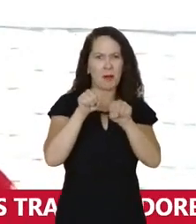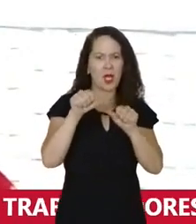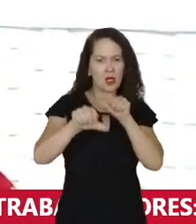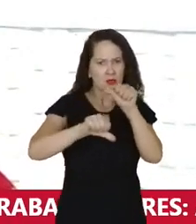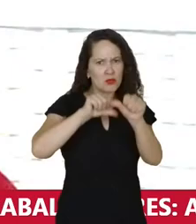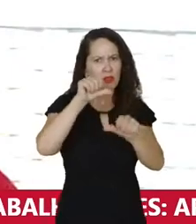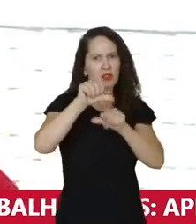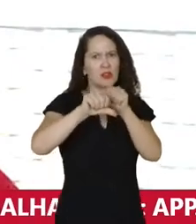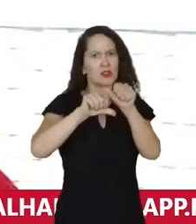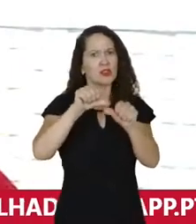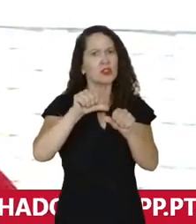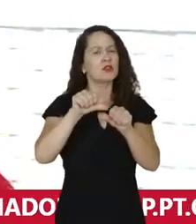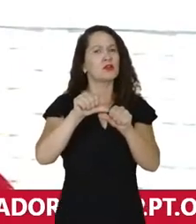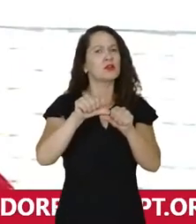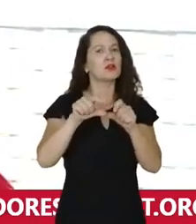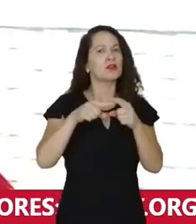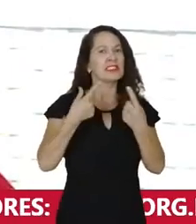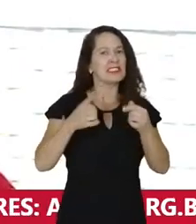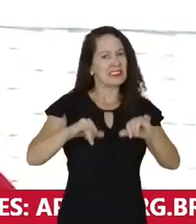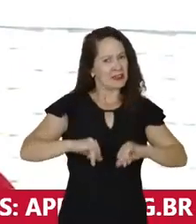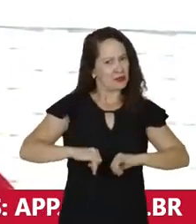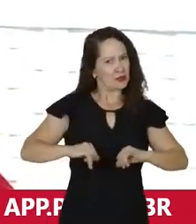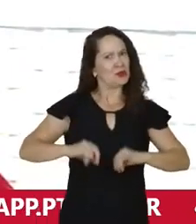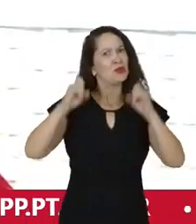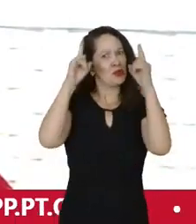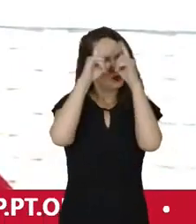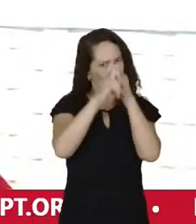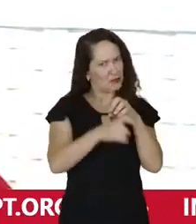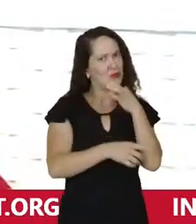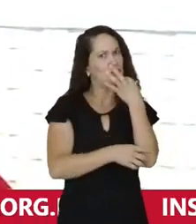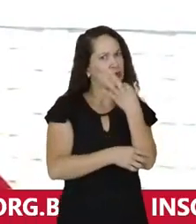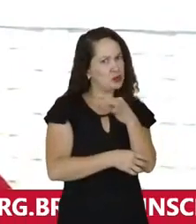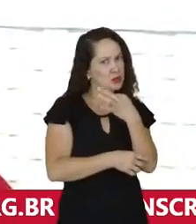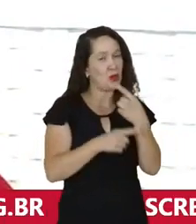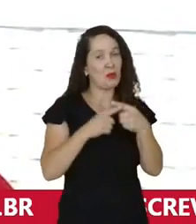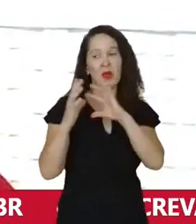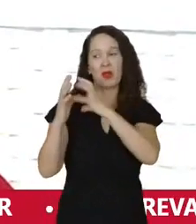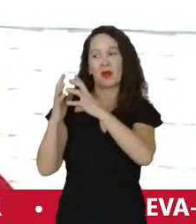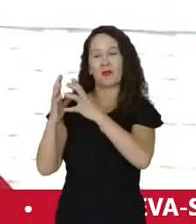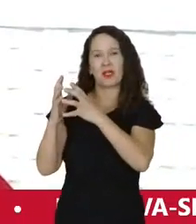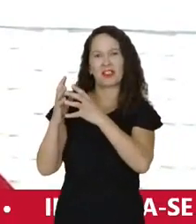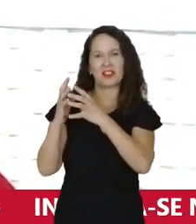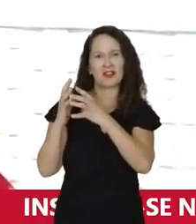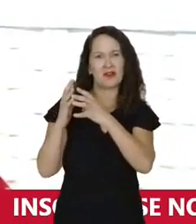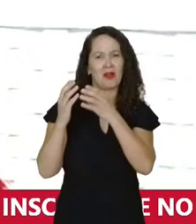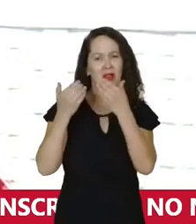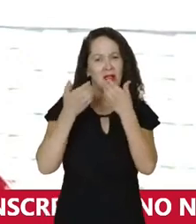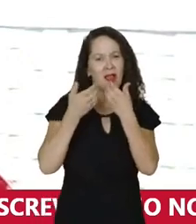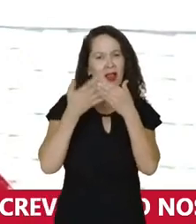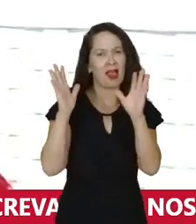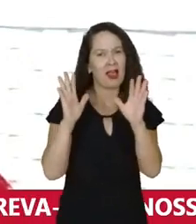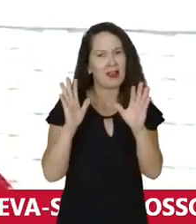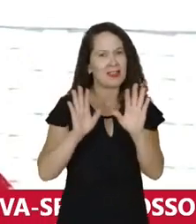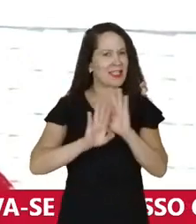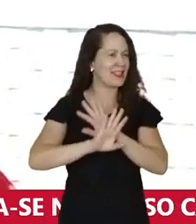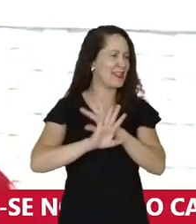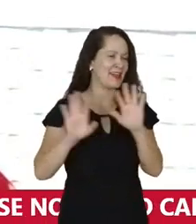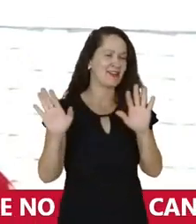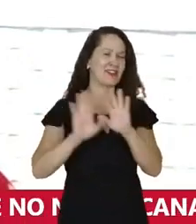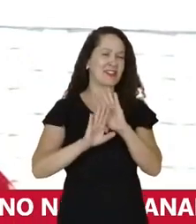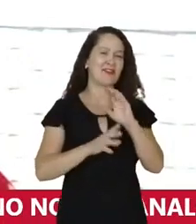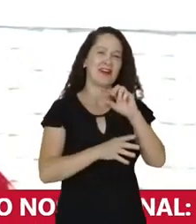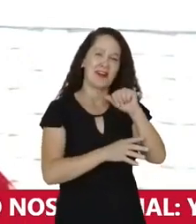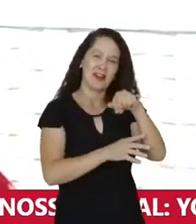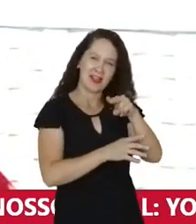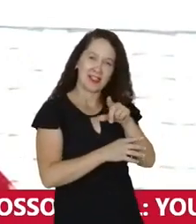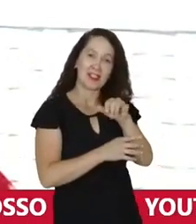estatuto com muita dor e muita dificuldade, porque os partidos também não são essa porteira aberta, como a Ana Lu bem colocou.